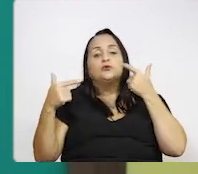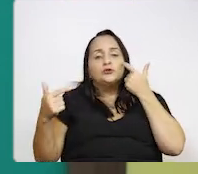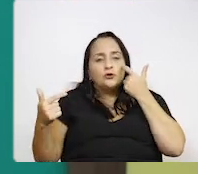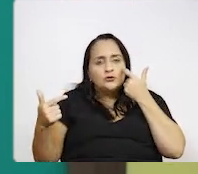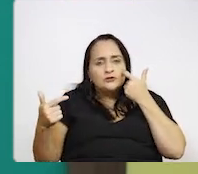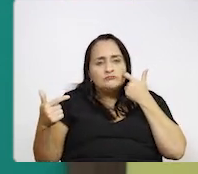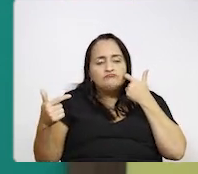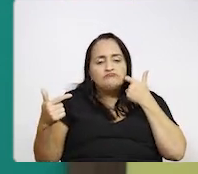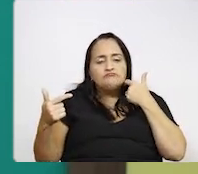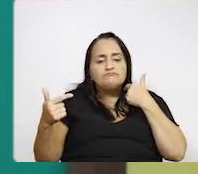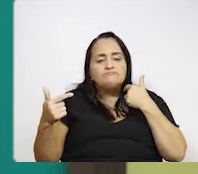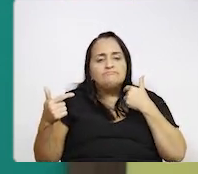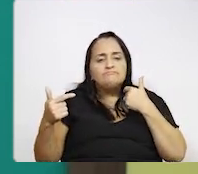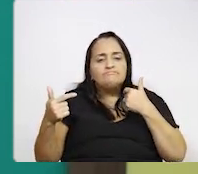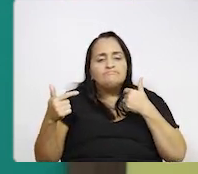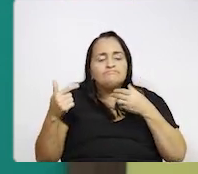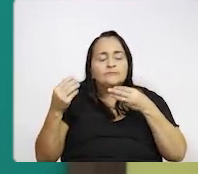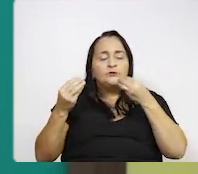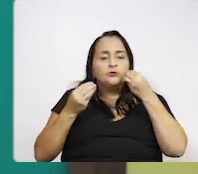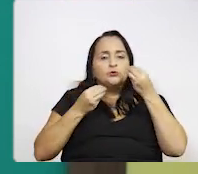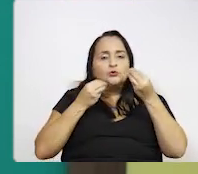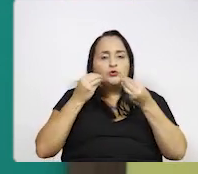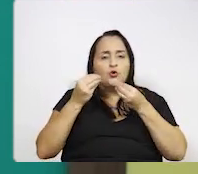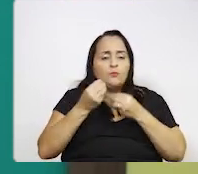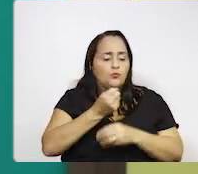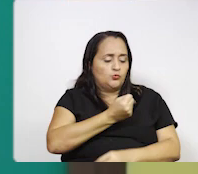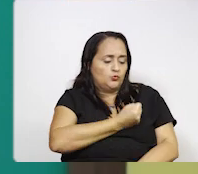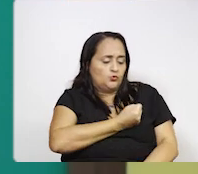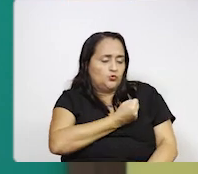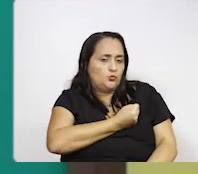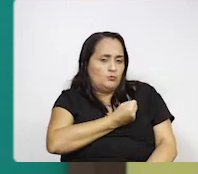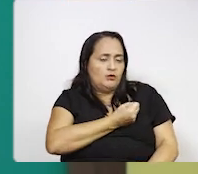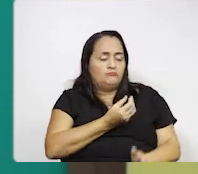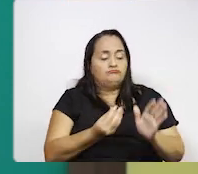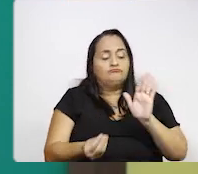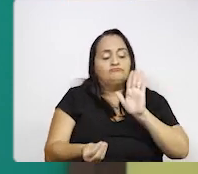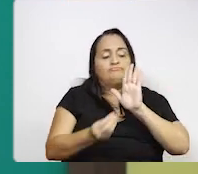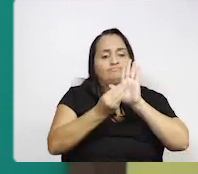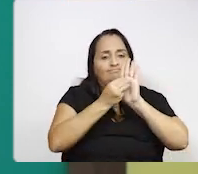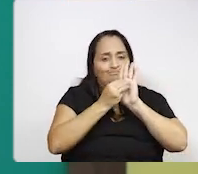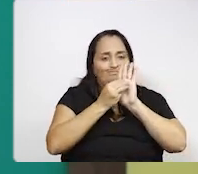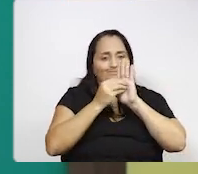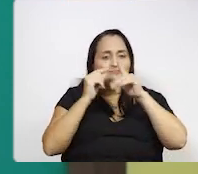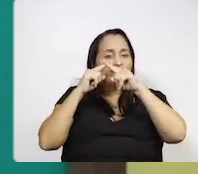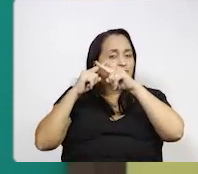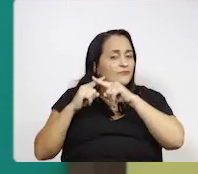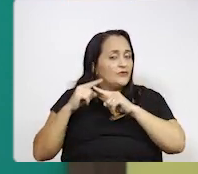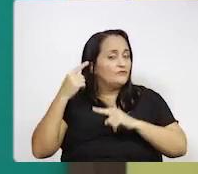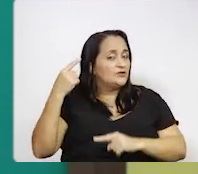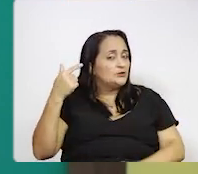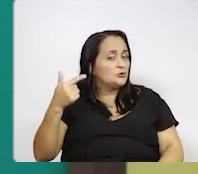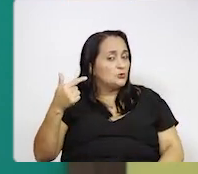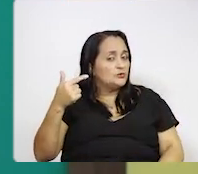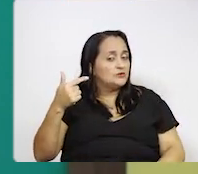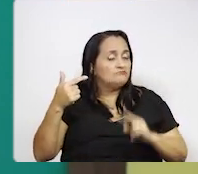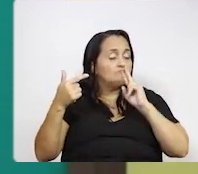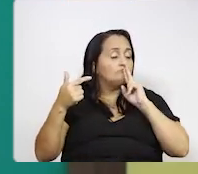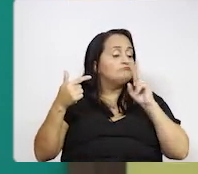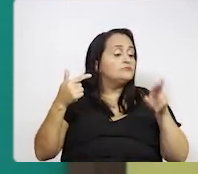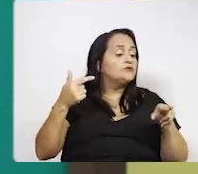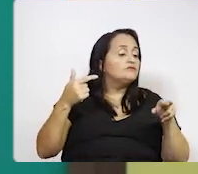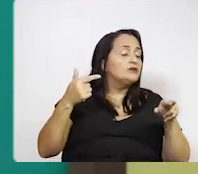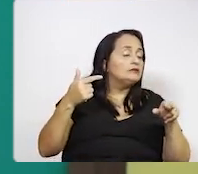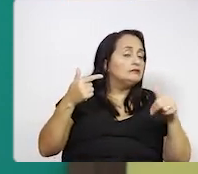2. Então, 12 dividido por 2, que número eu boto aqui? Vezes 2, que vai